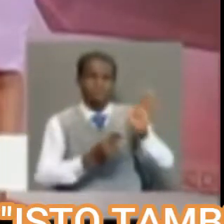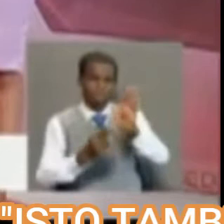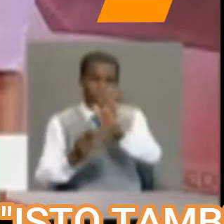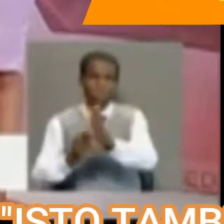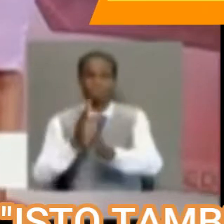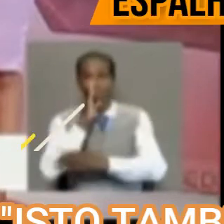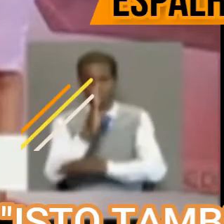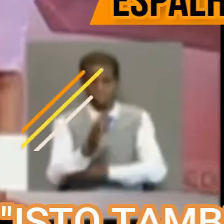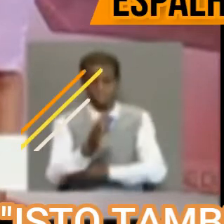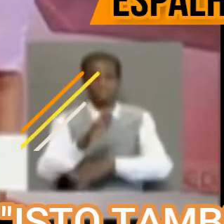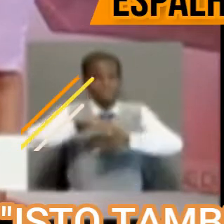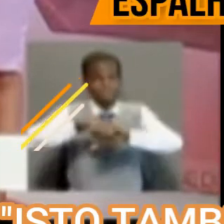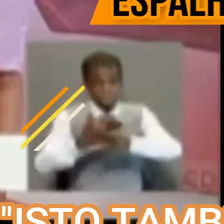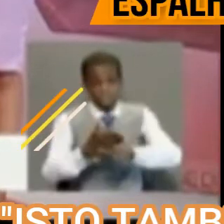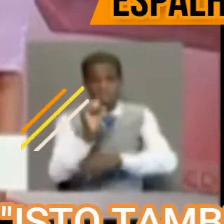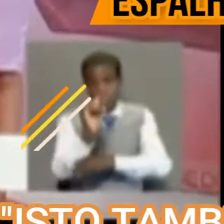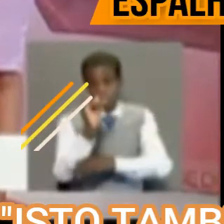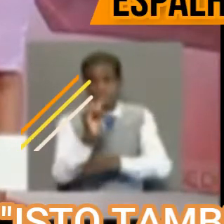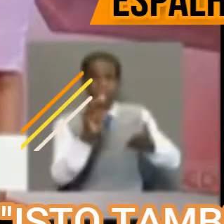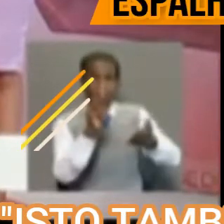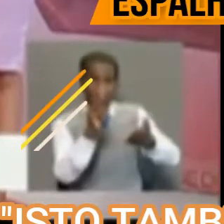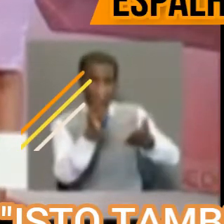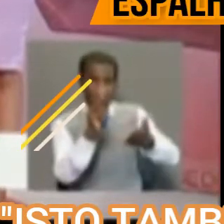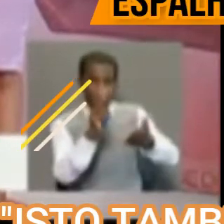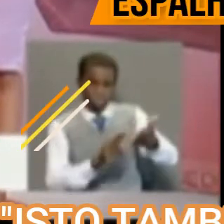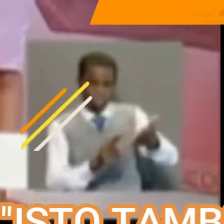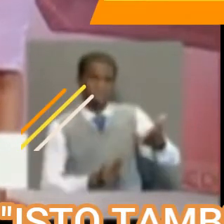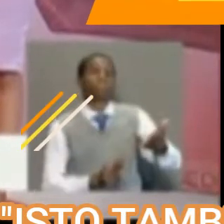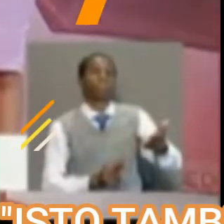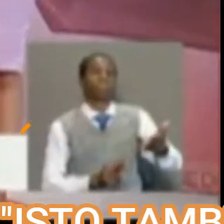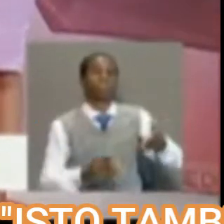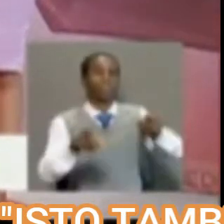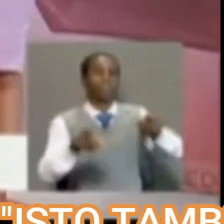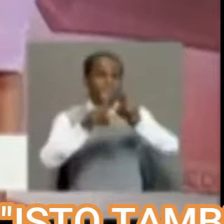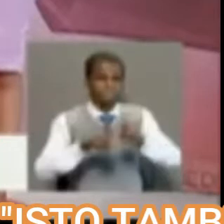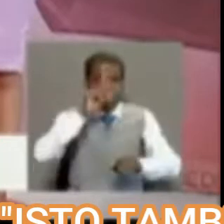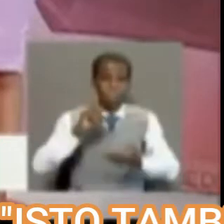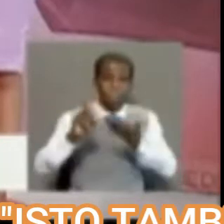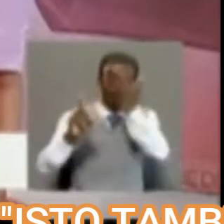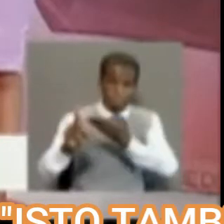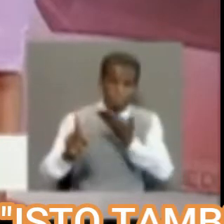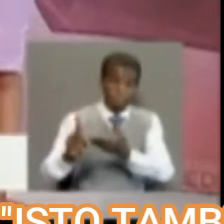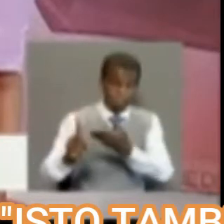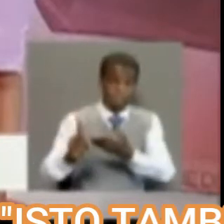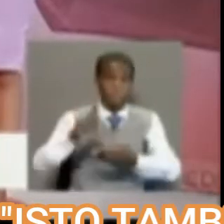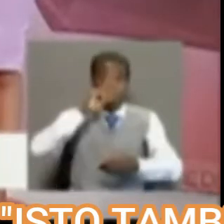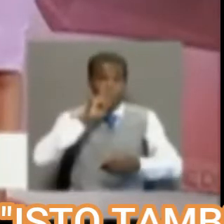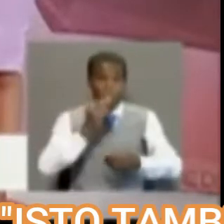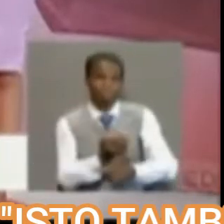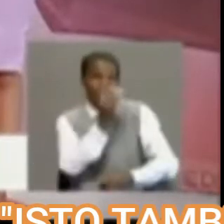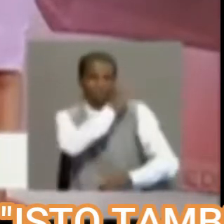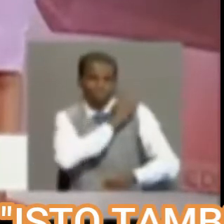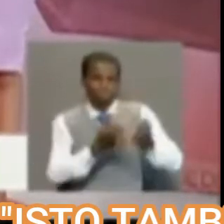Eu, depois de ler o acórdão e ler o voto vencido da senhora venerana juíza Josefa Neto, eu pensei